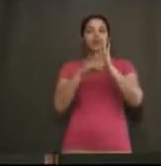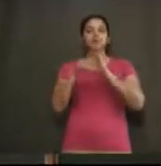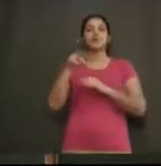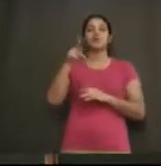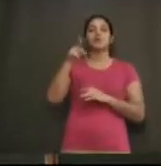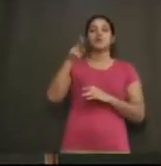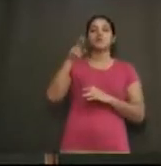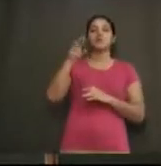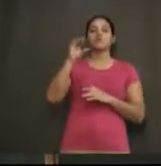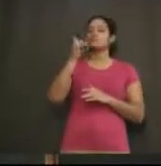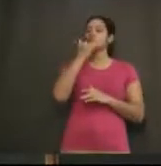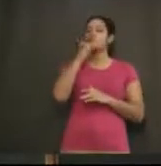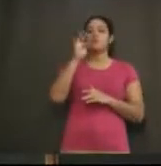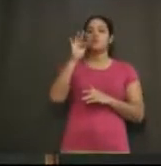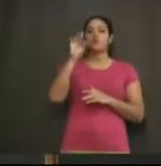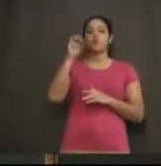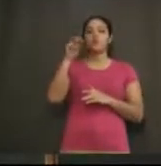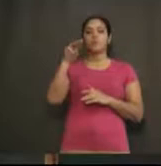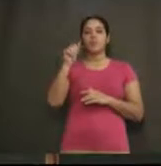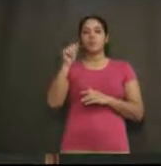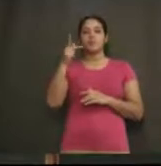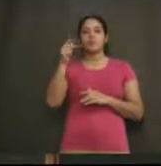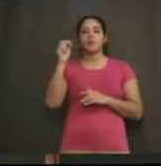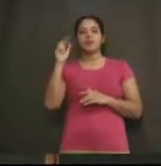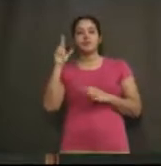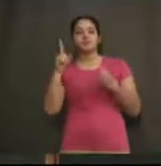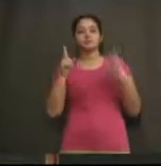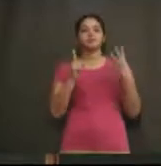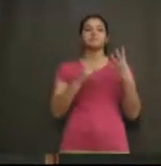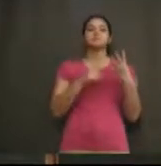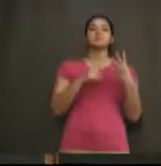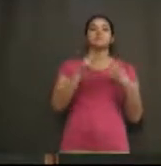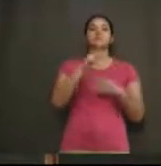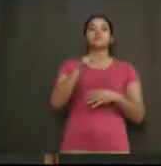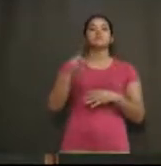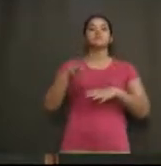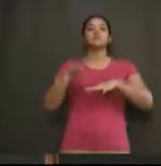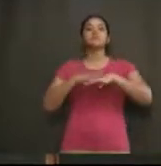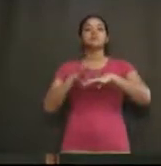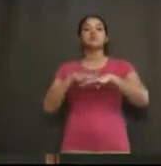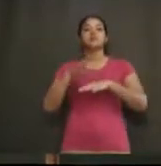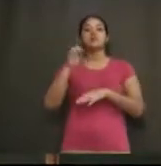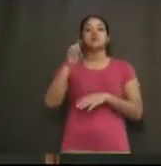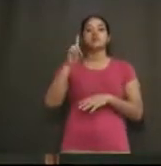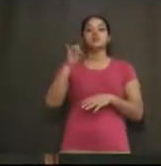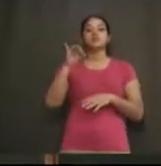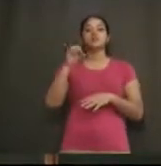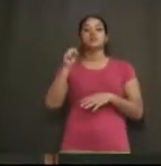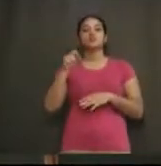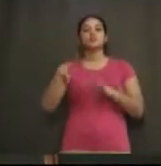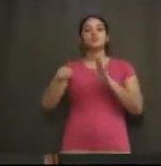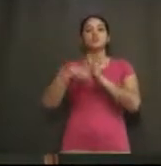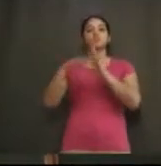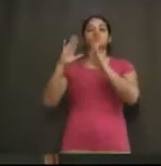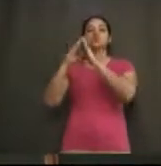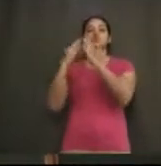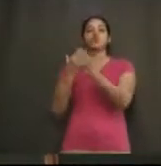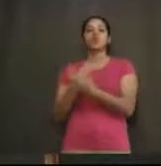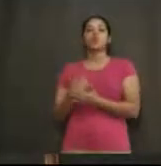professor de Matemática Edilson Nery Júnior, diretor da Escola de Aplicação da UFPA.